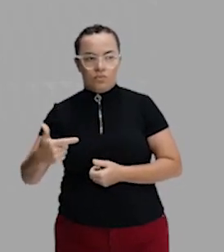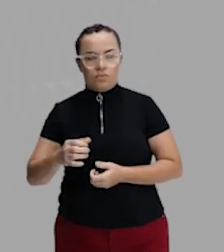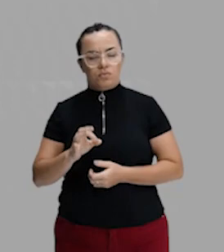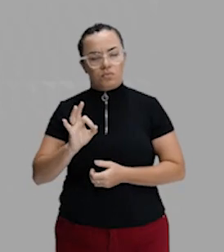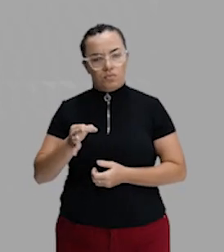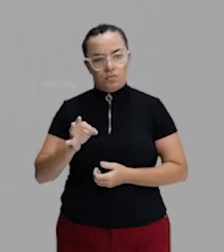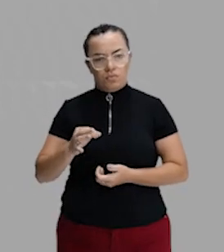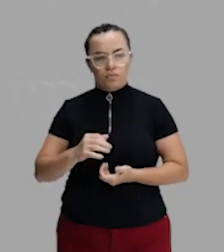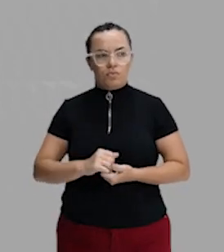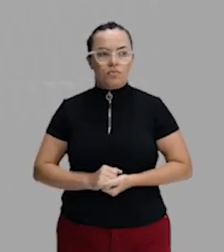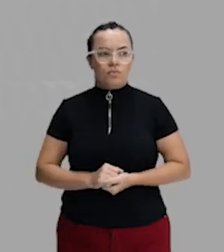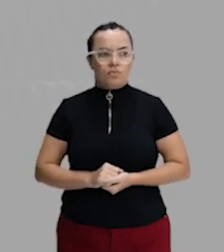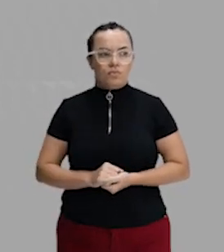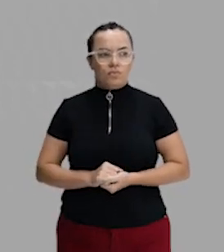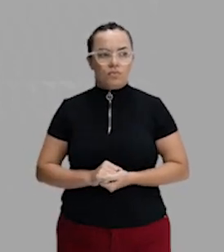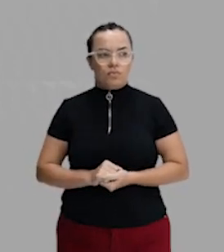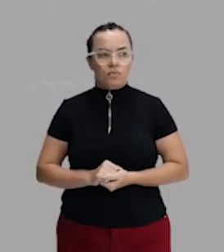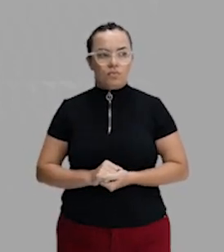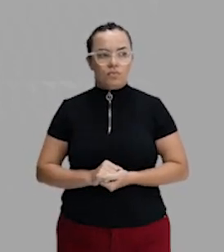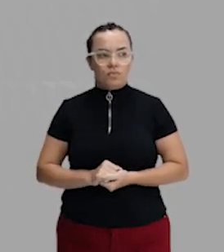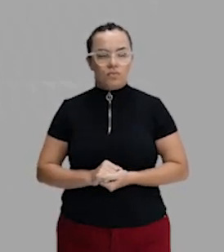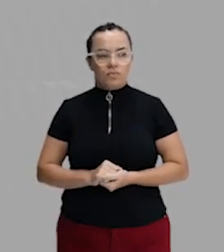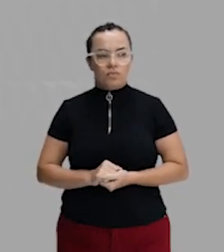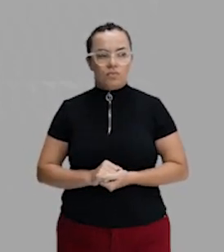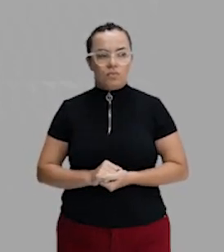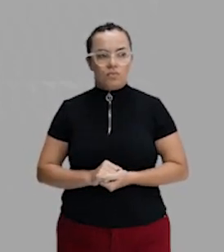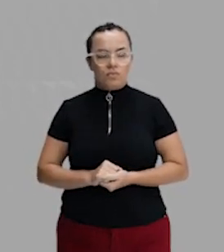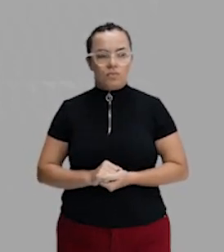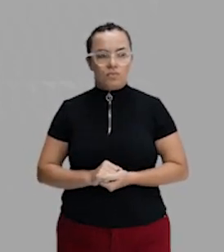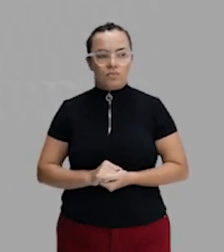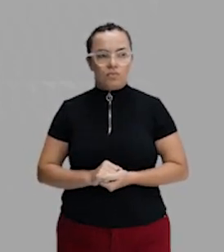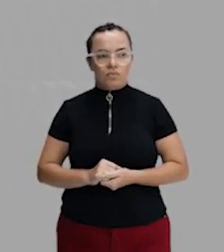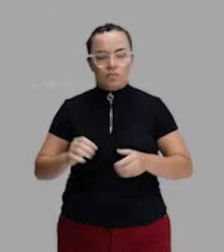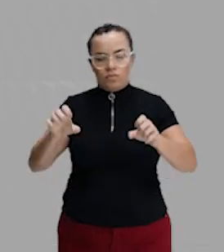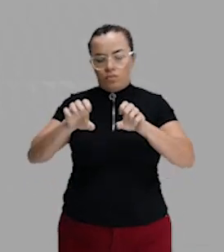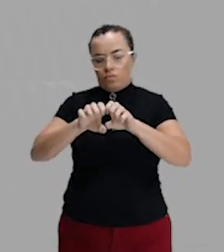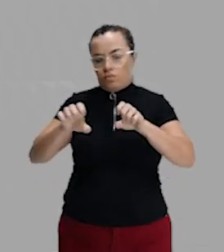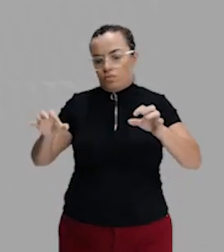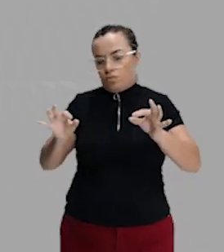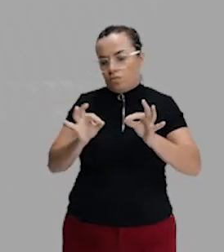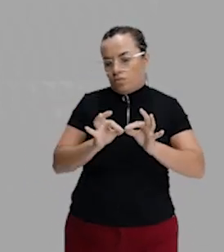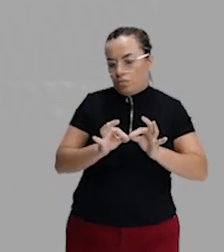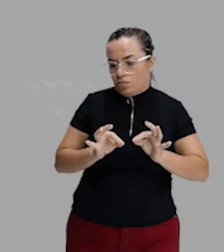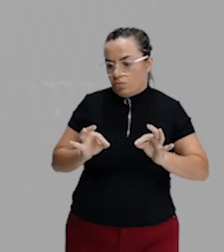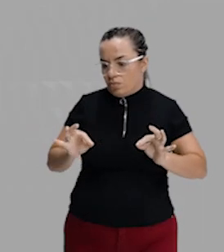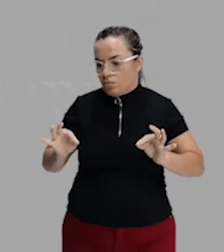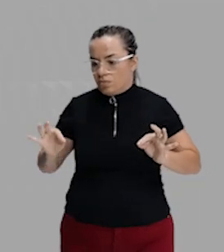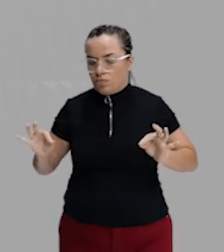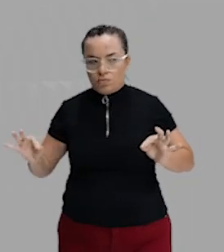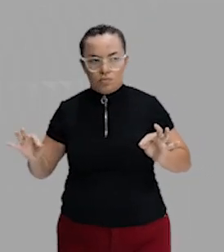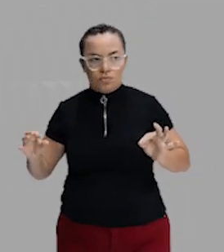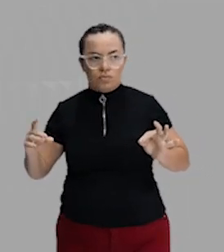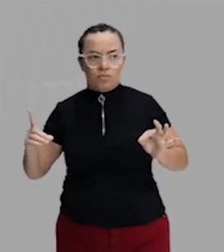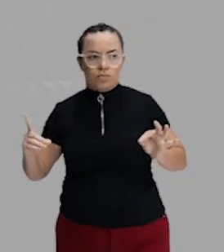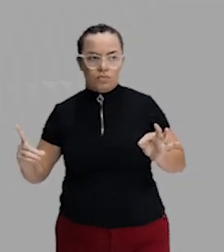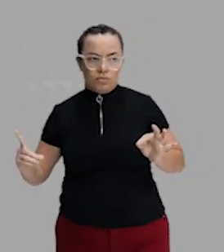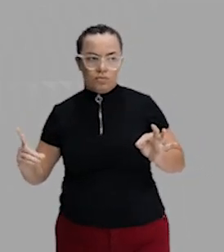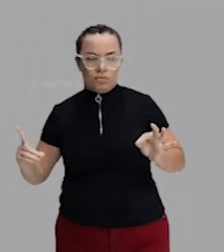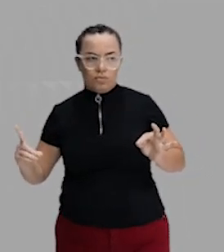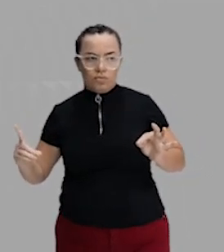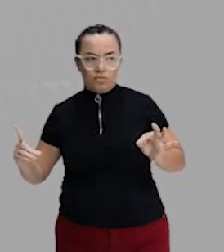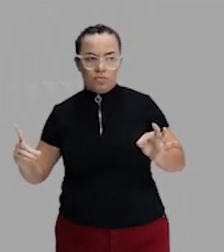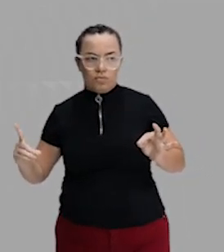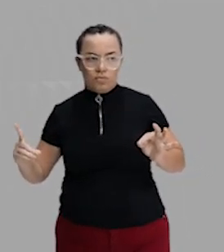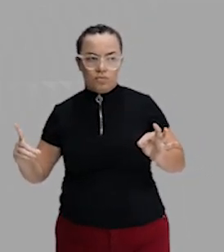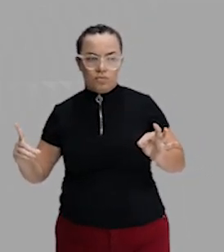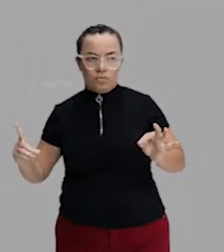Certo? E a minha equação da reta diretriz, ó, veja que aqui é uma reta horizontal,